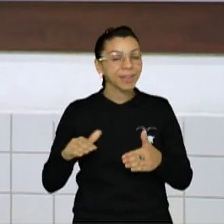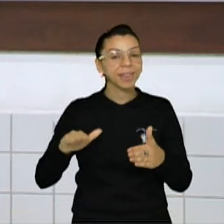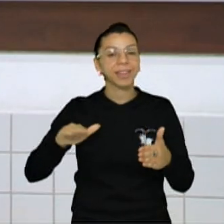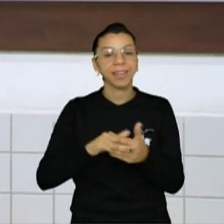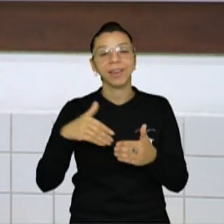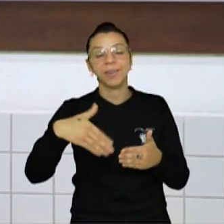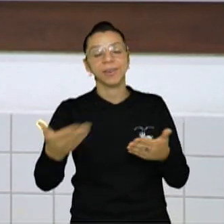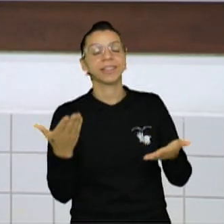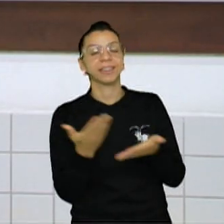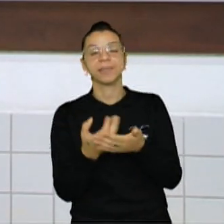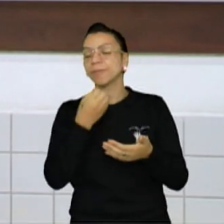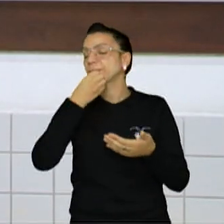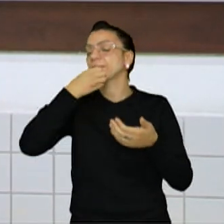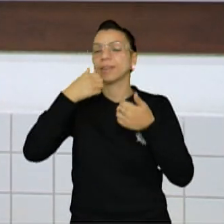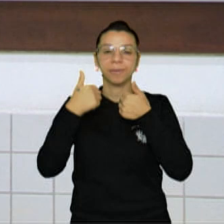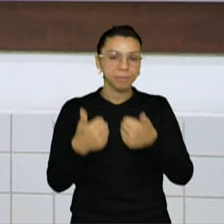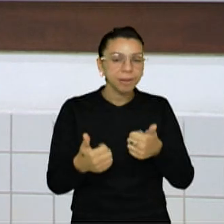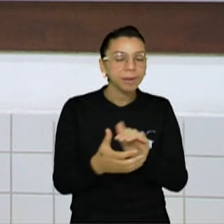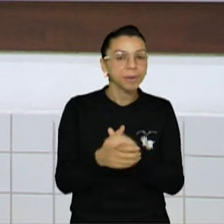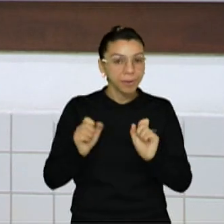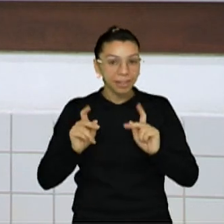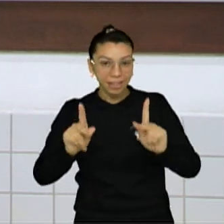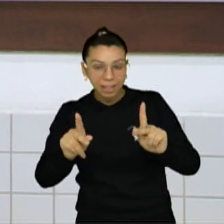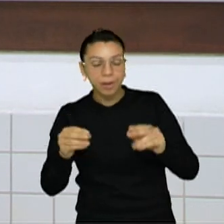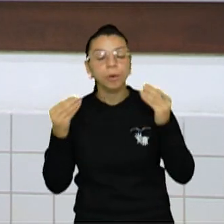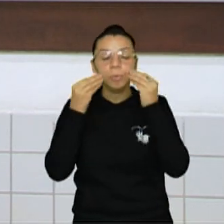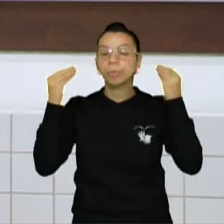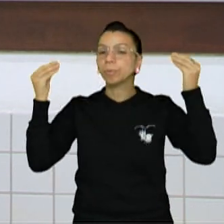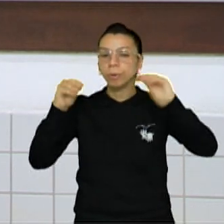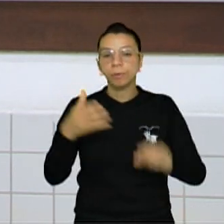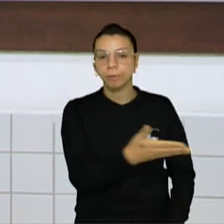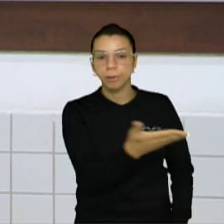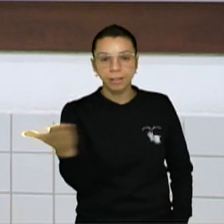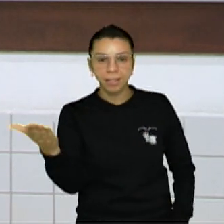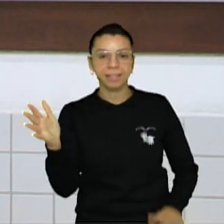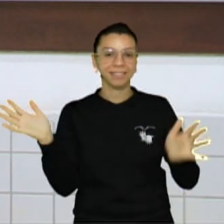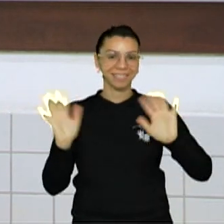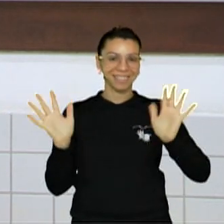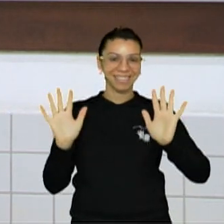pessoal. Até a próxima aula. Fiquem bem, ok? Um beijo a todos.